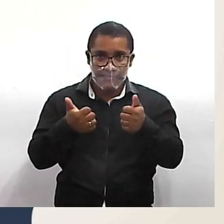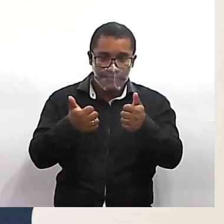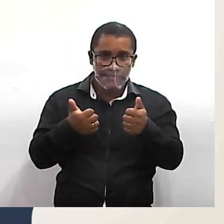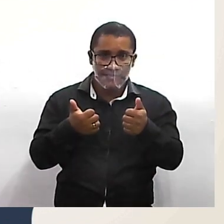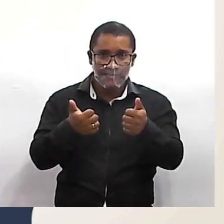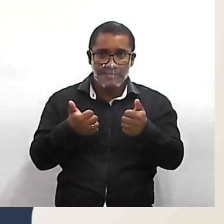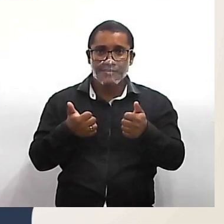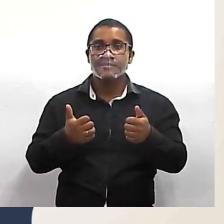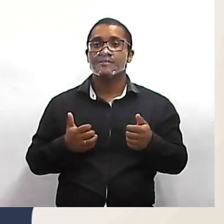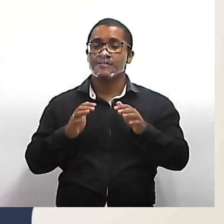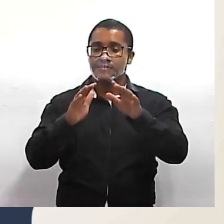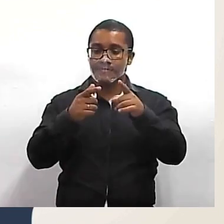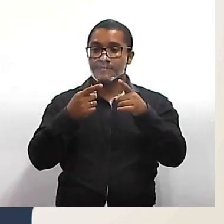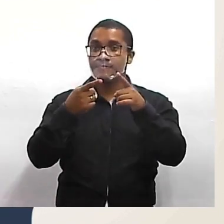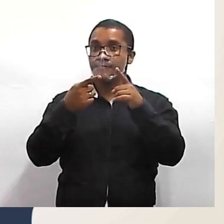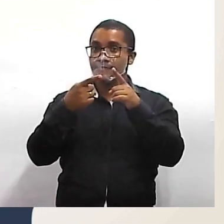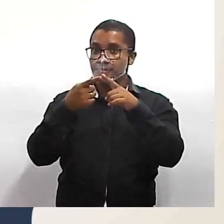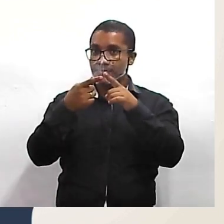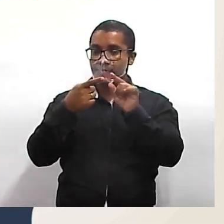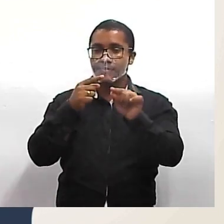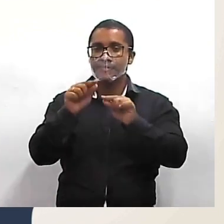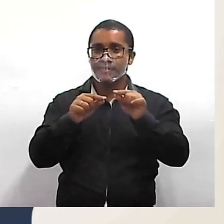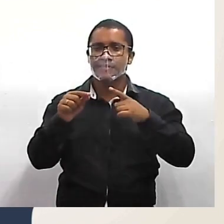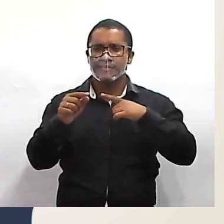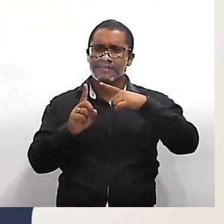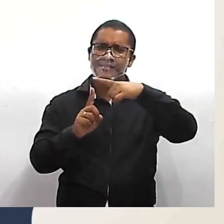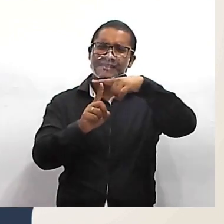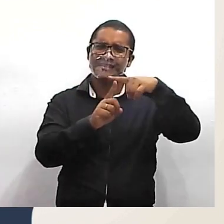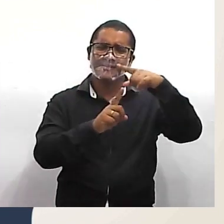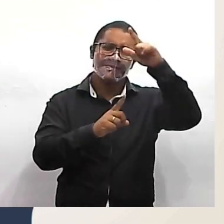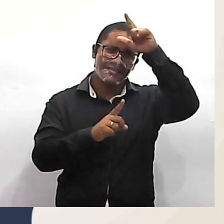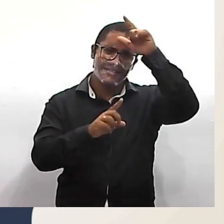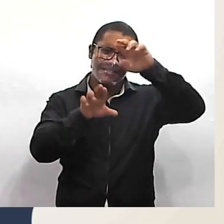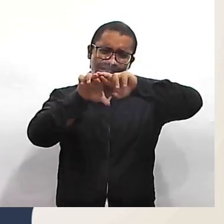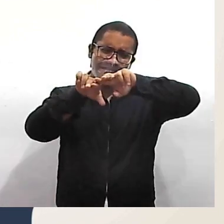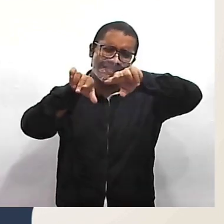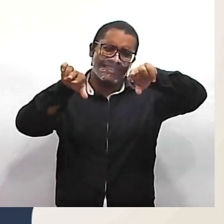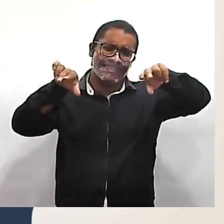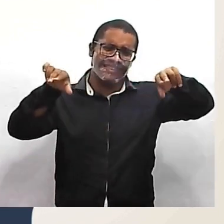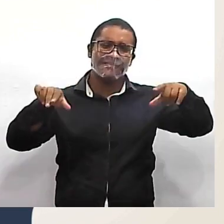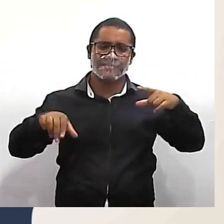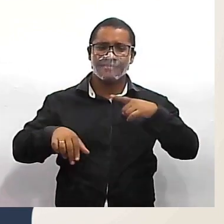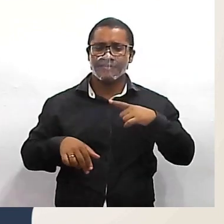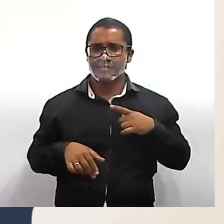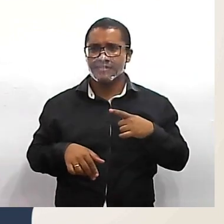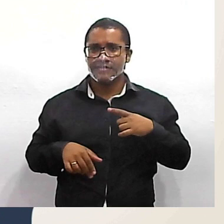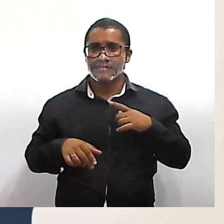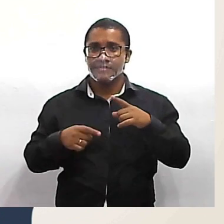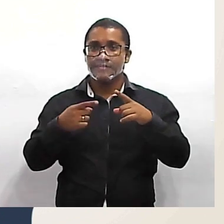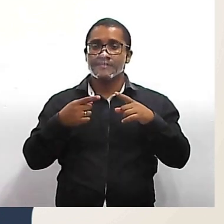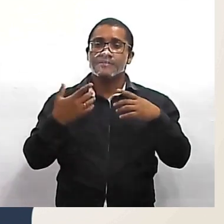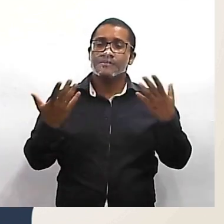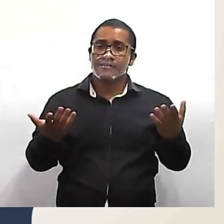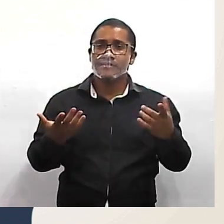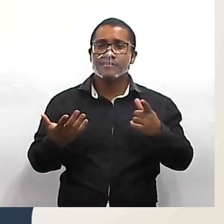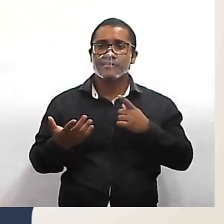primeiro deles é que existem vários tipos de liderança, vários tipos de líderes, que foram, digamos